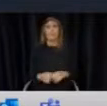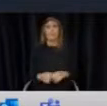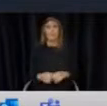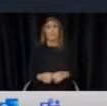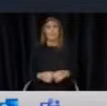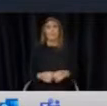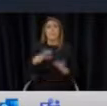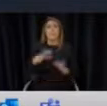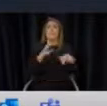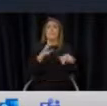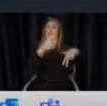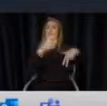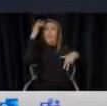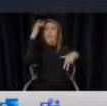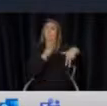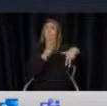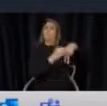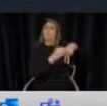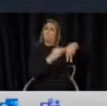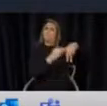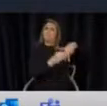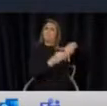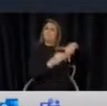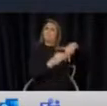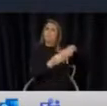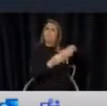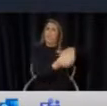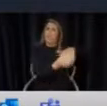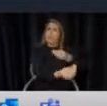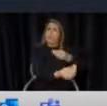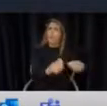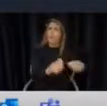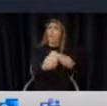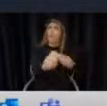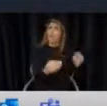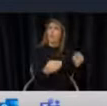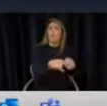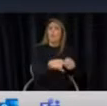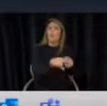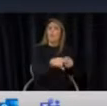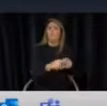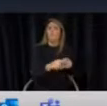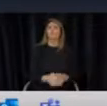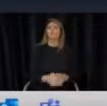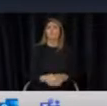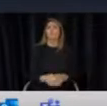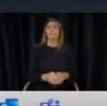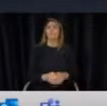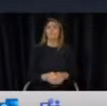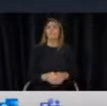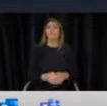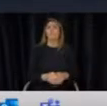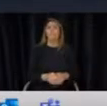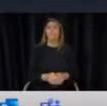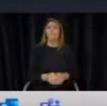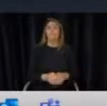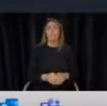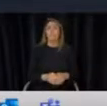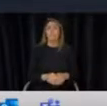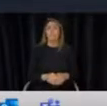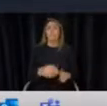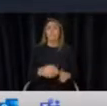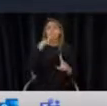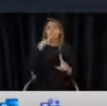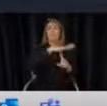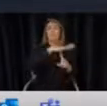O estado que tem um número maior de doadores de órgãos é o Paraná, seguido de Santa Catarina, Ceará,